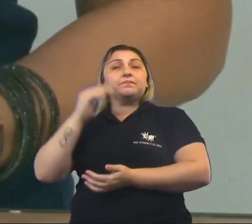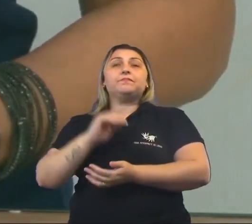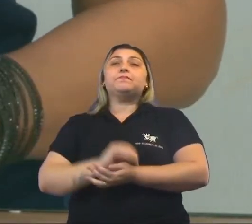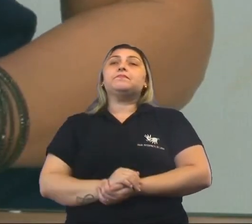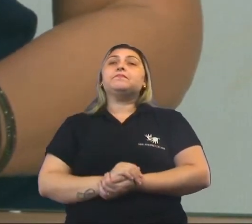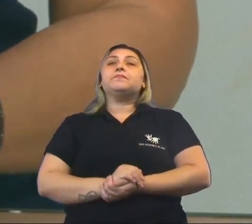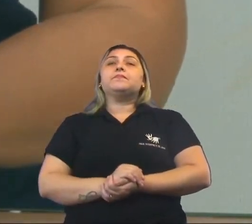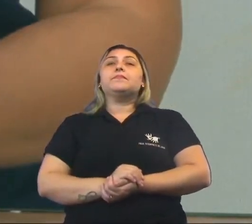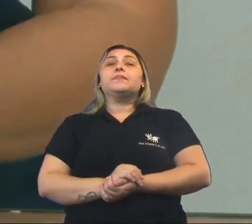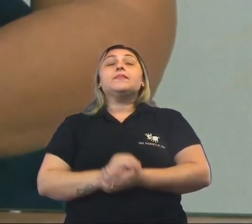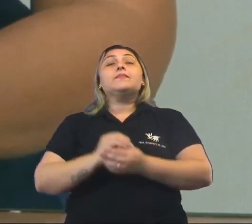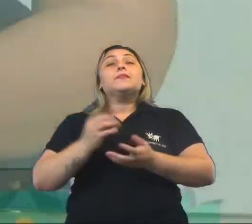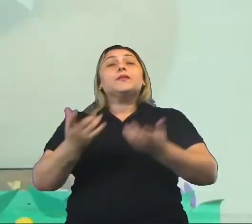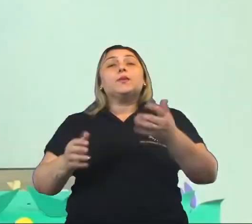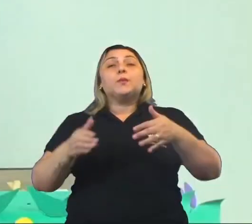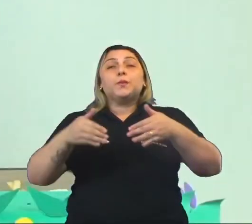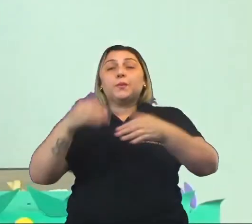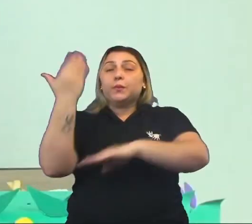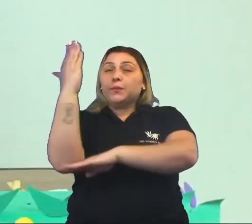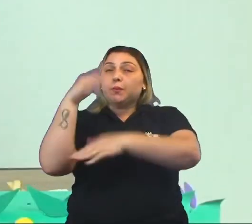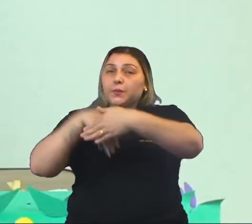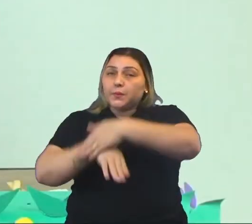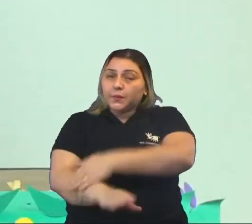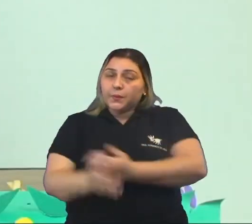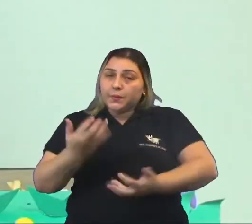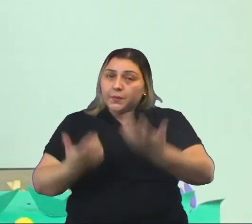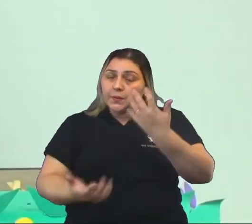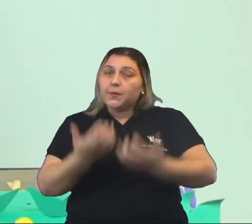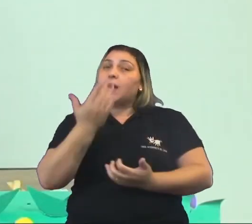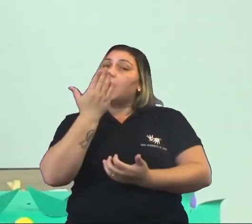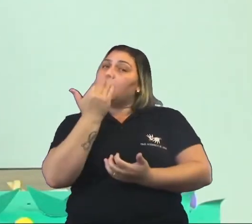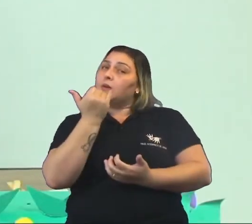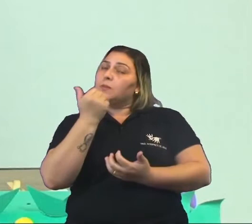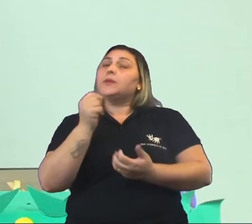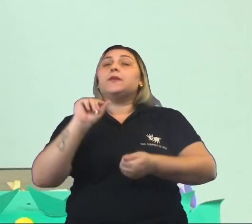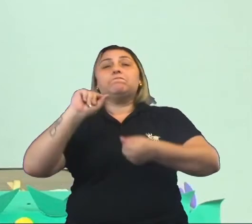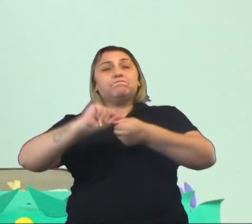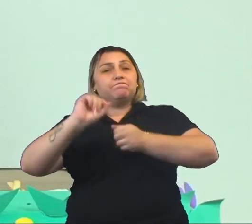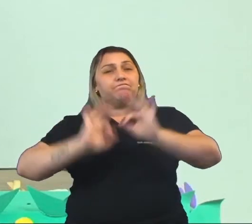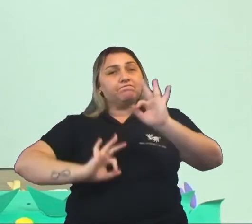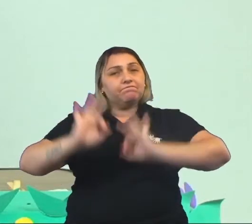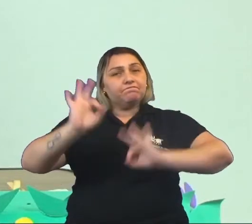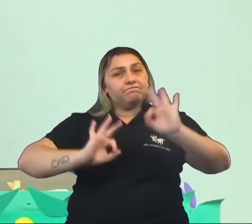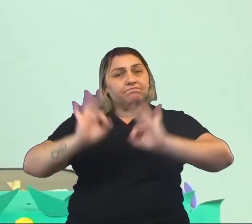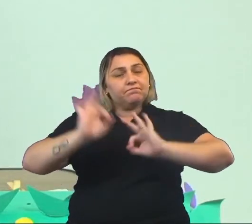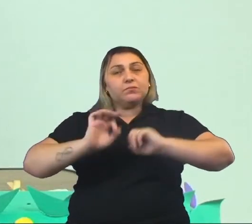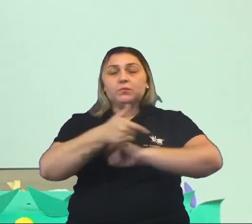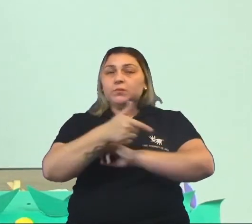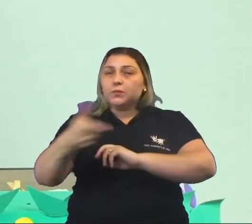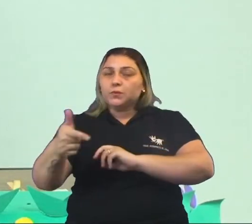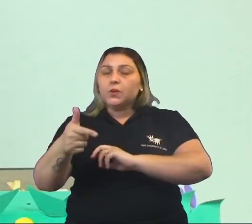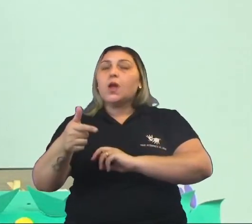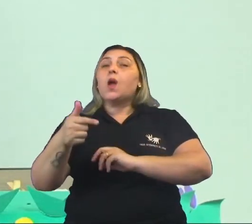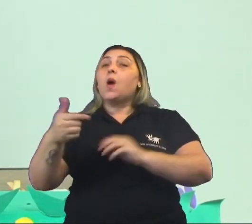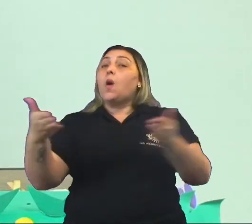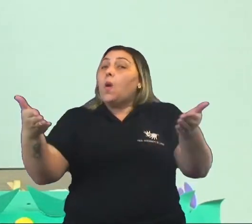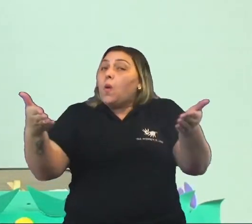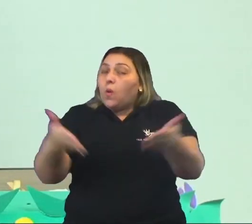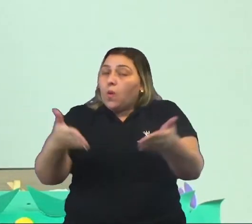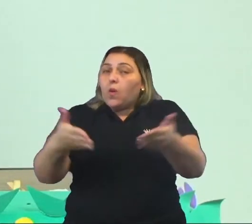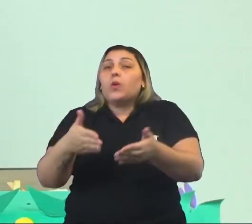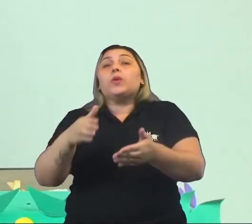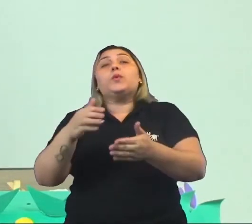no fogão a lenha que as comidas eram preparadas. Não existia ainda o fogão a